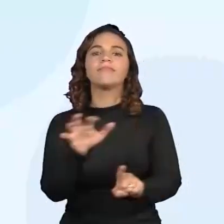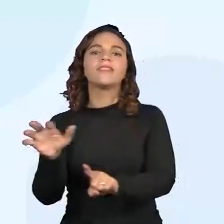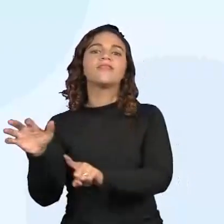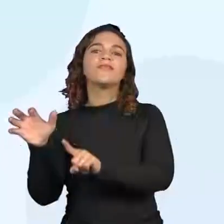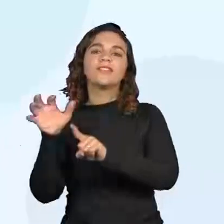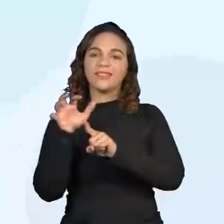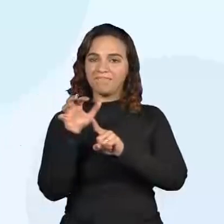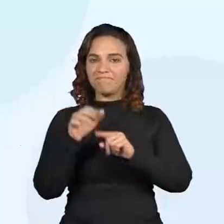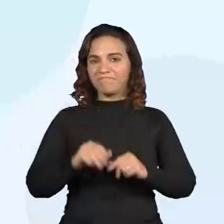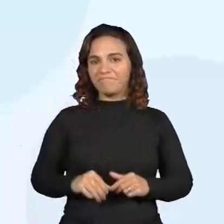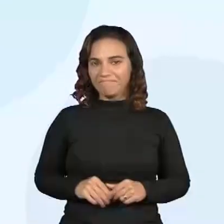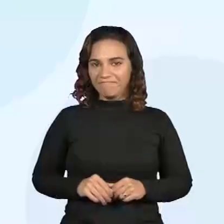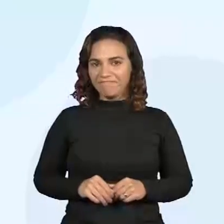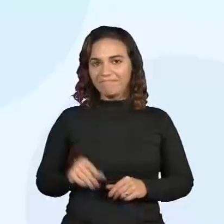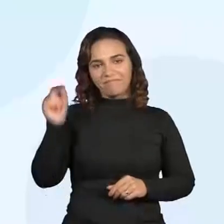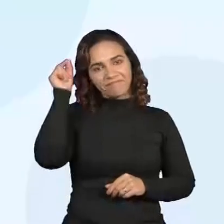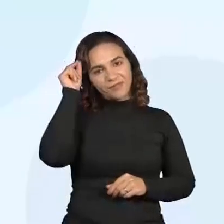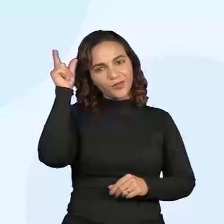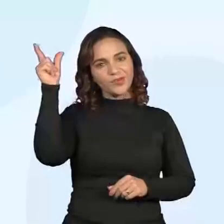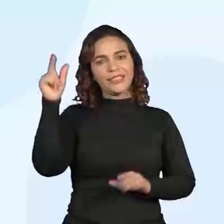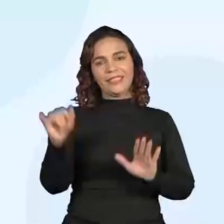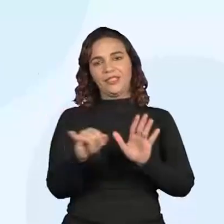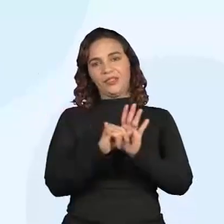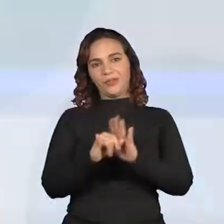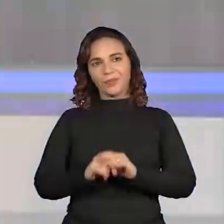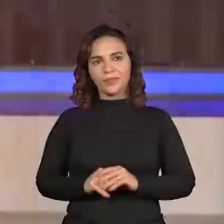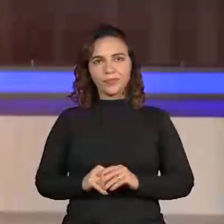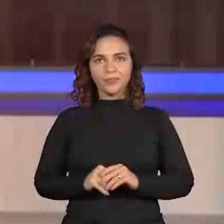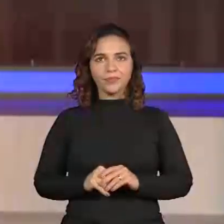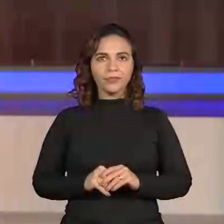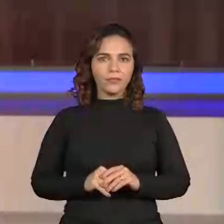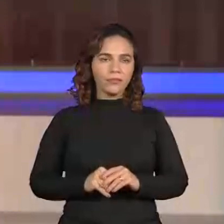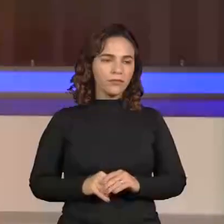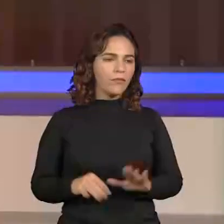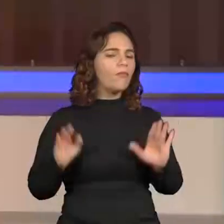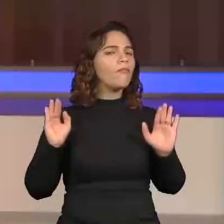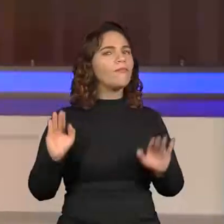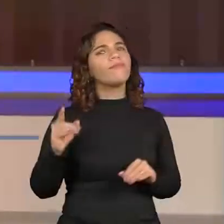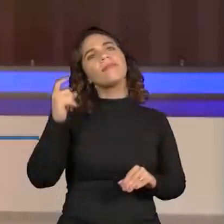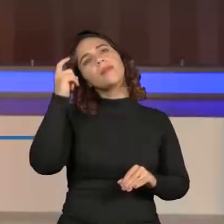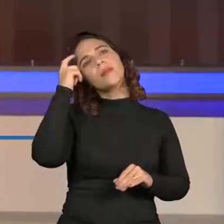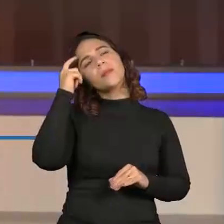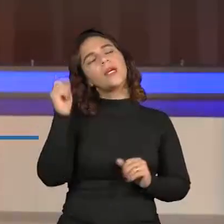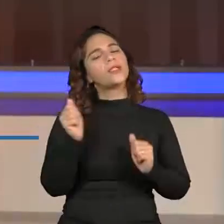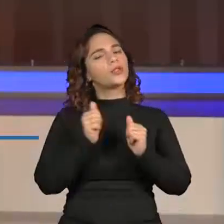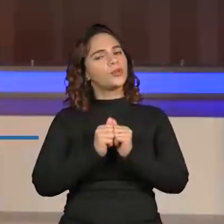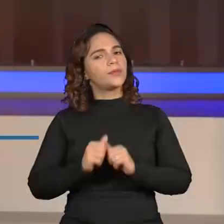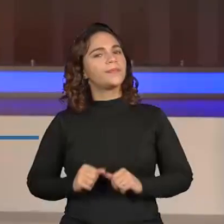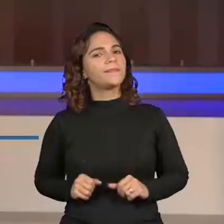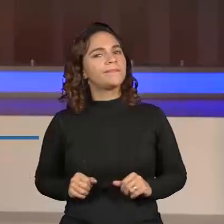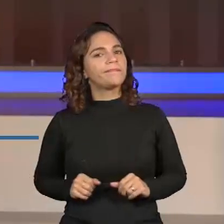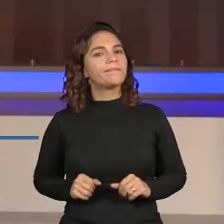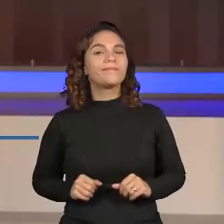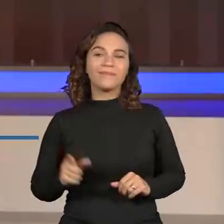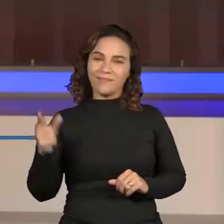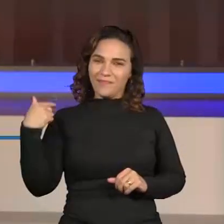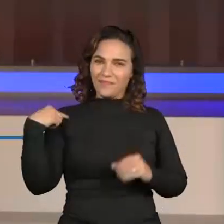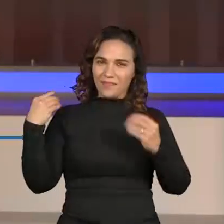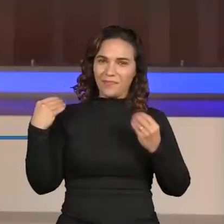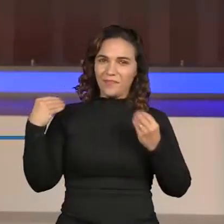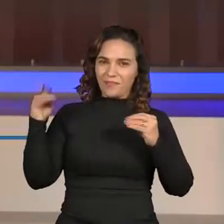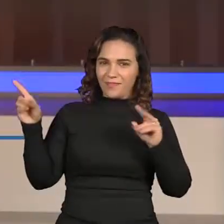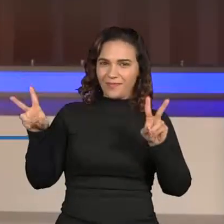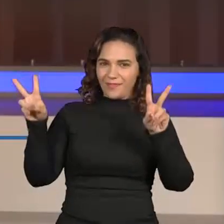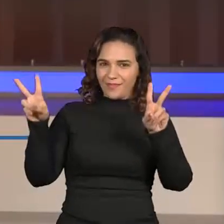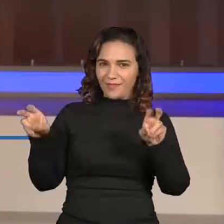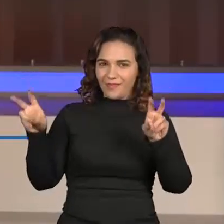assentam. Eu vou chamar a atenção para o quê? Vamos pensar juntos. Quando eu coloquei ali, entre